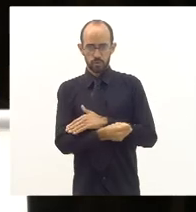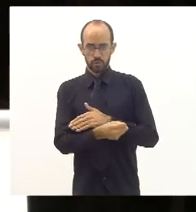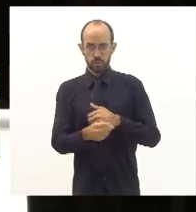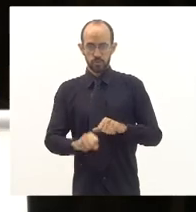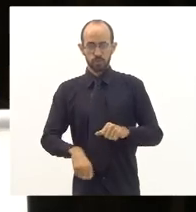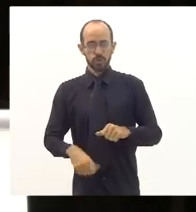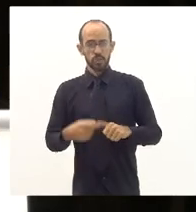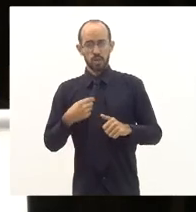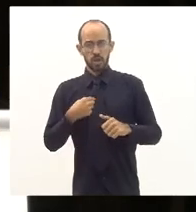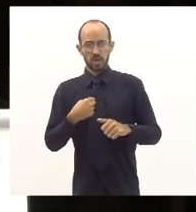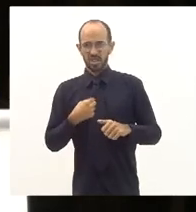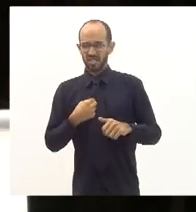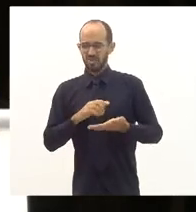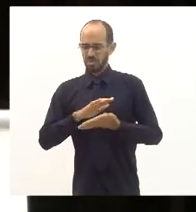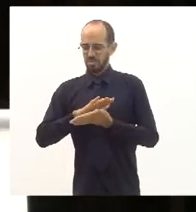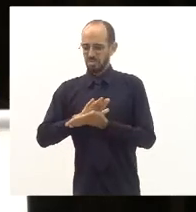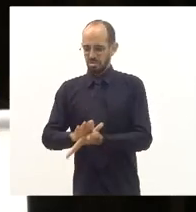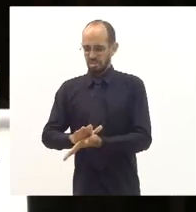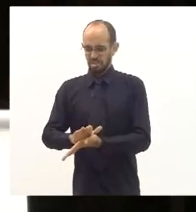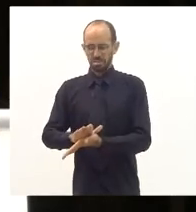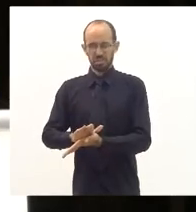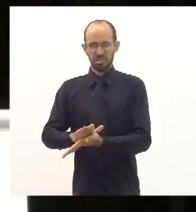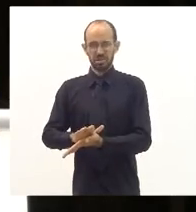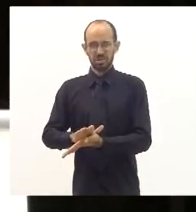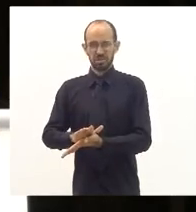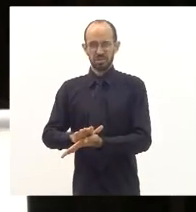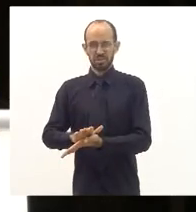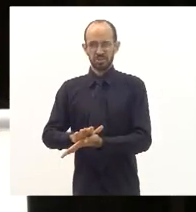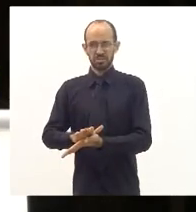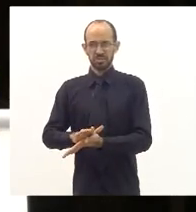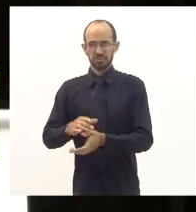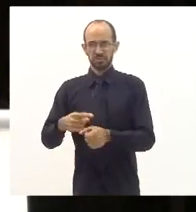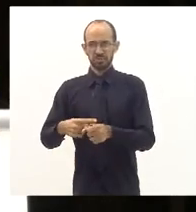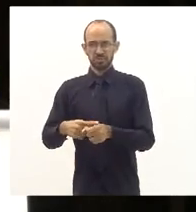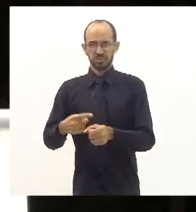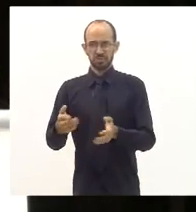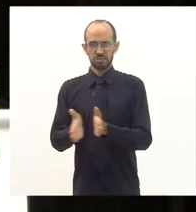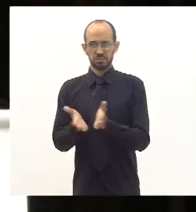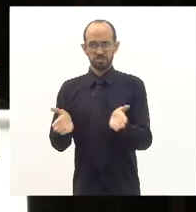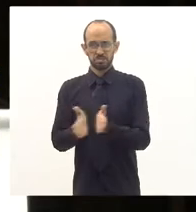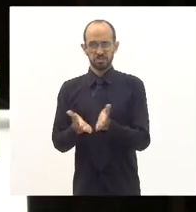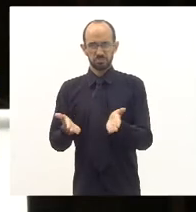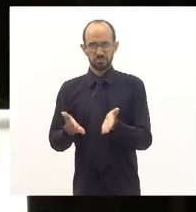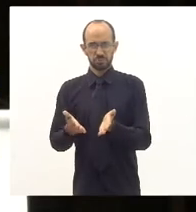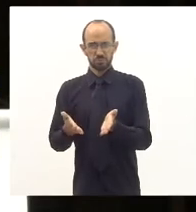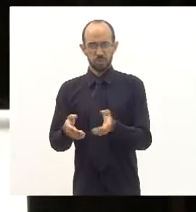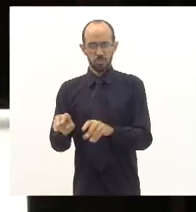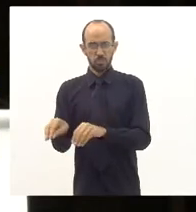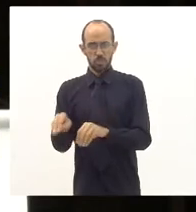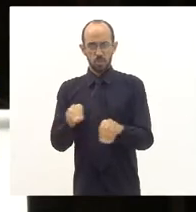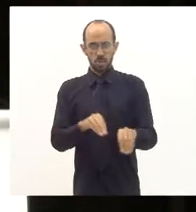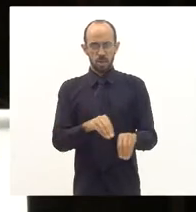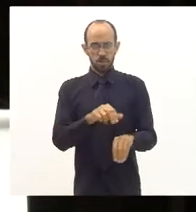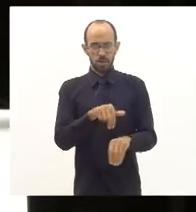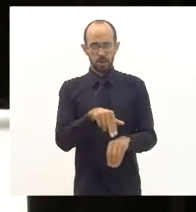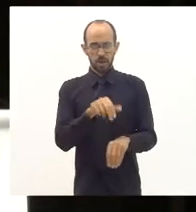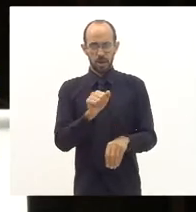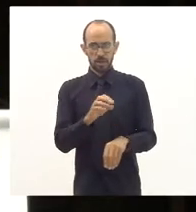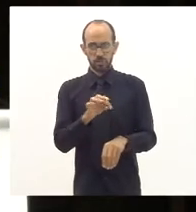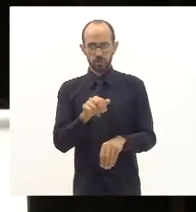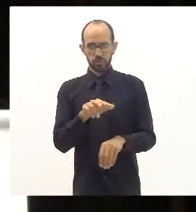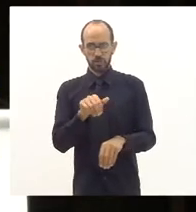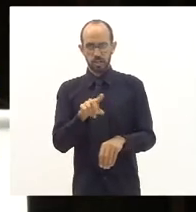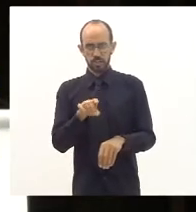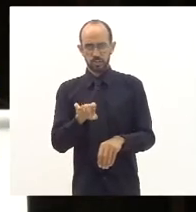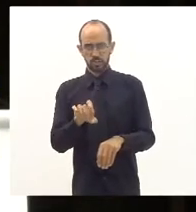crucificada, humilhada, saí num distrito pobre, vim para a Natividade, arrumar emprego aos 12